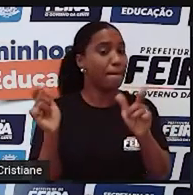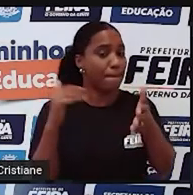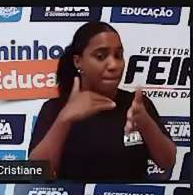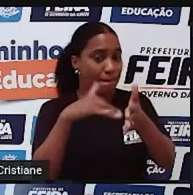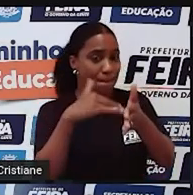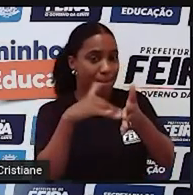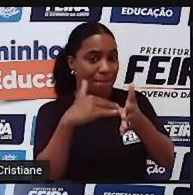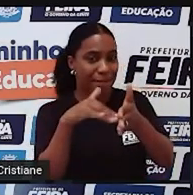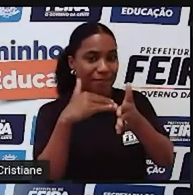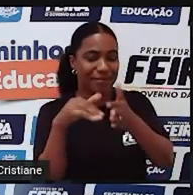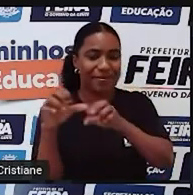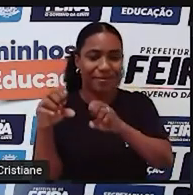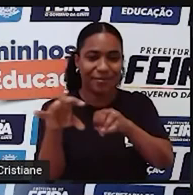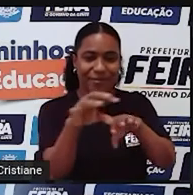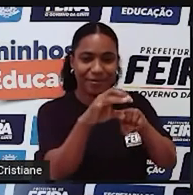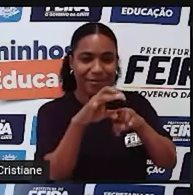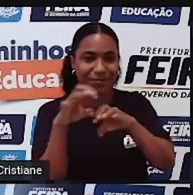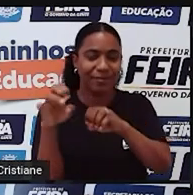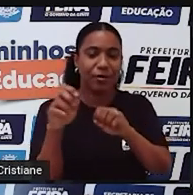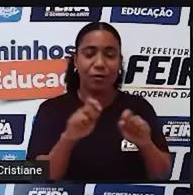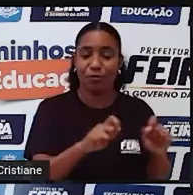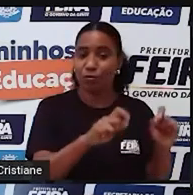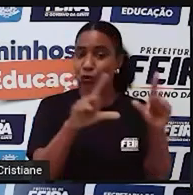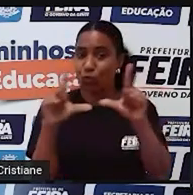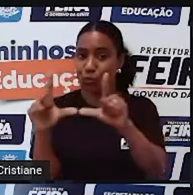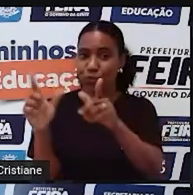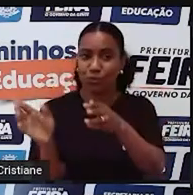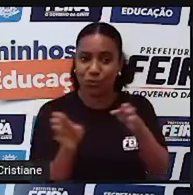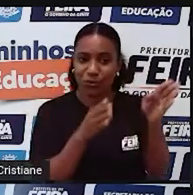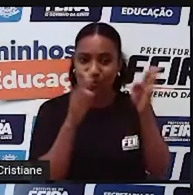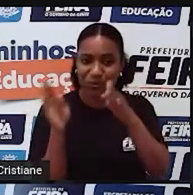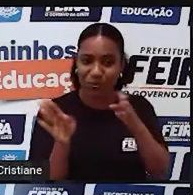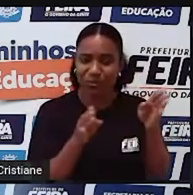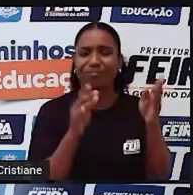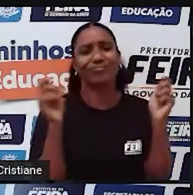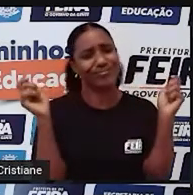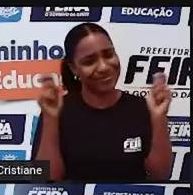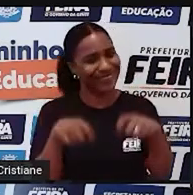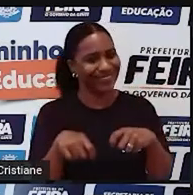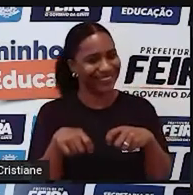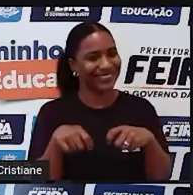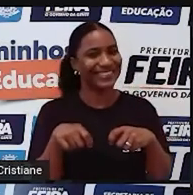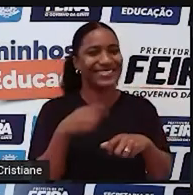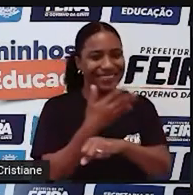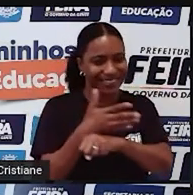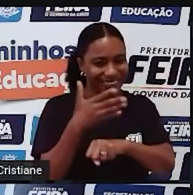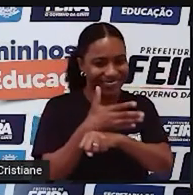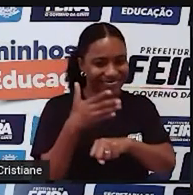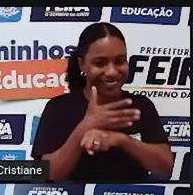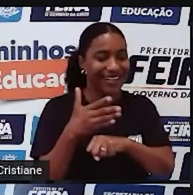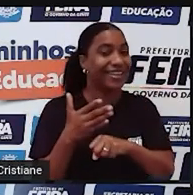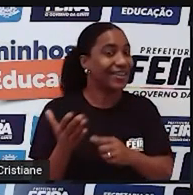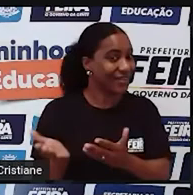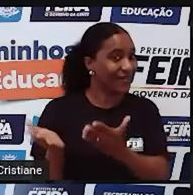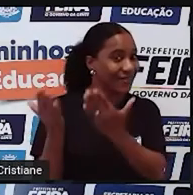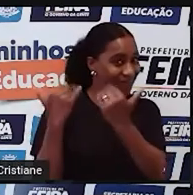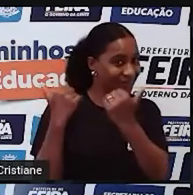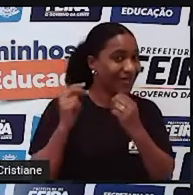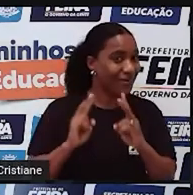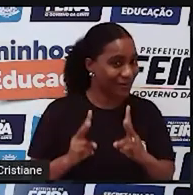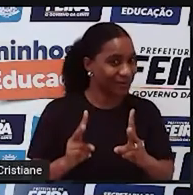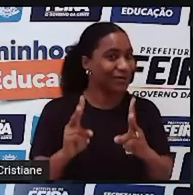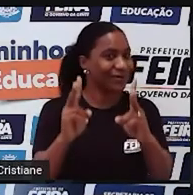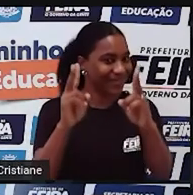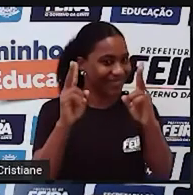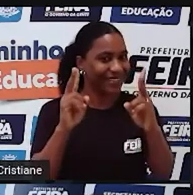percam a oportunidade de praticar um pouco mais o seu inglês e se divertir, ok? Let's go! A nossa aula